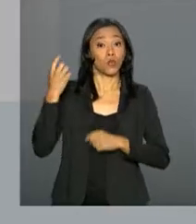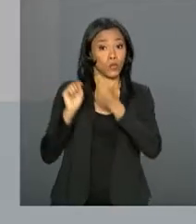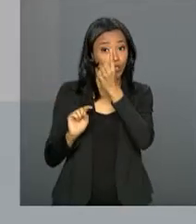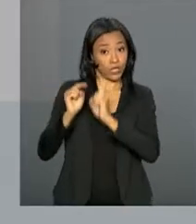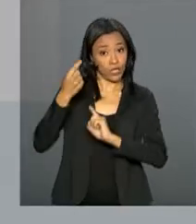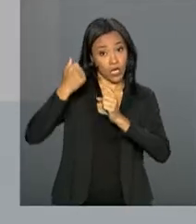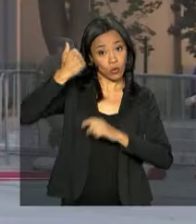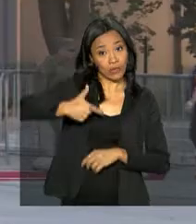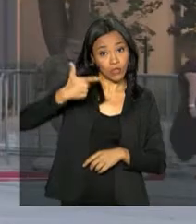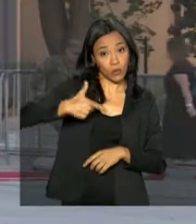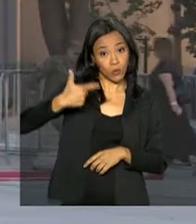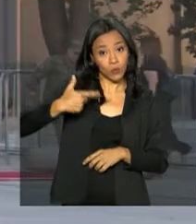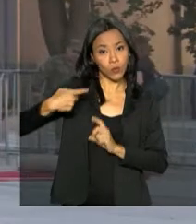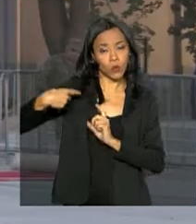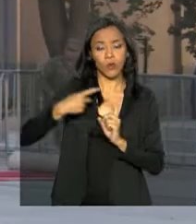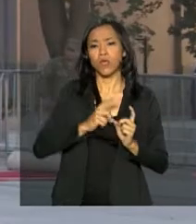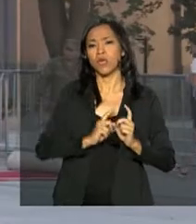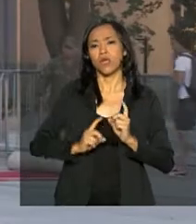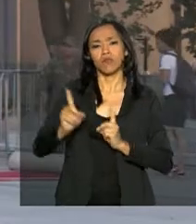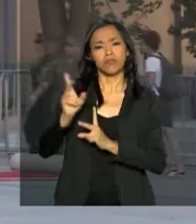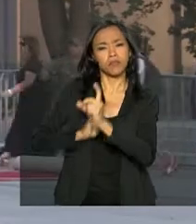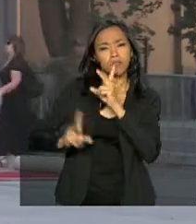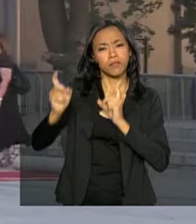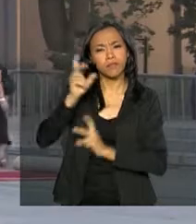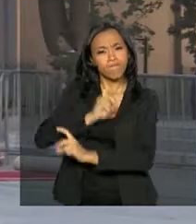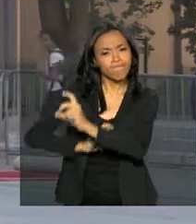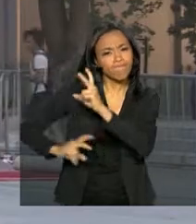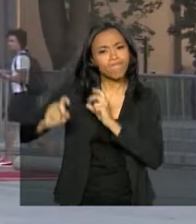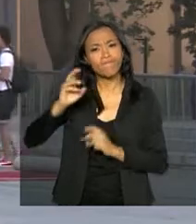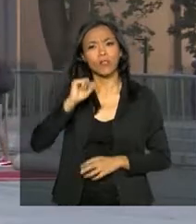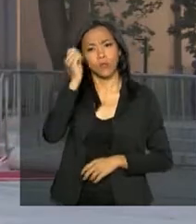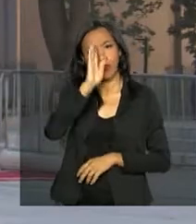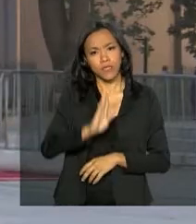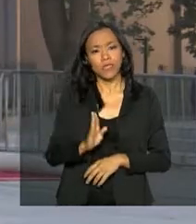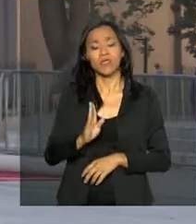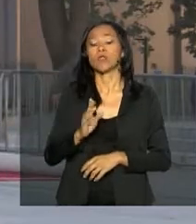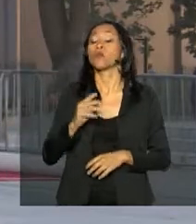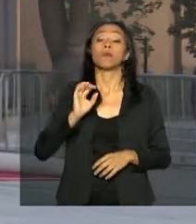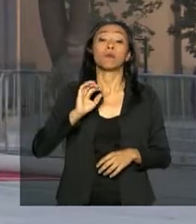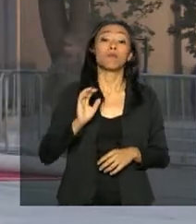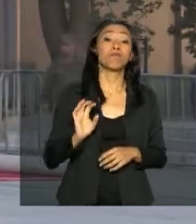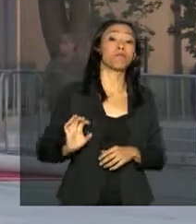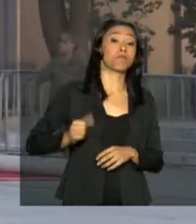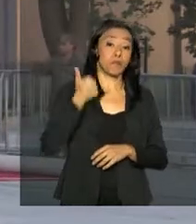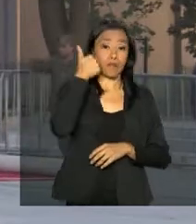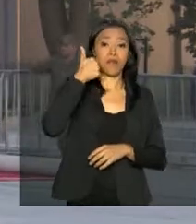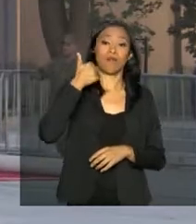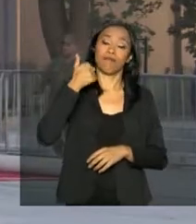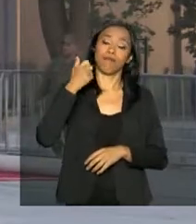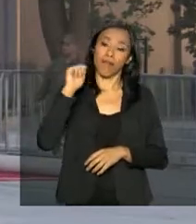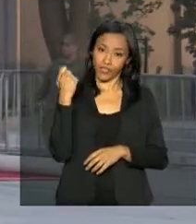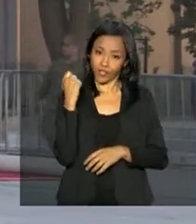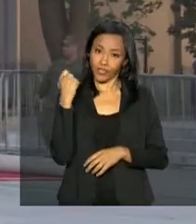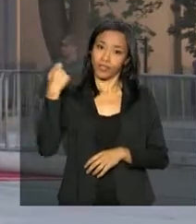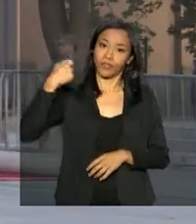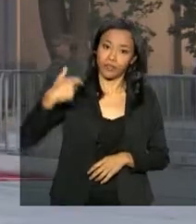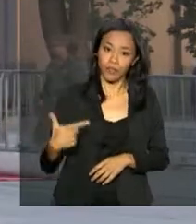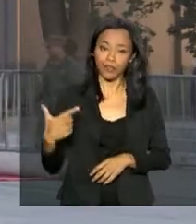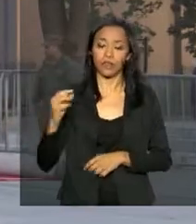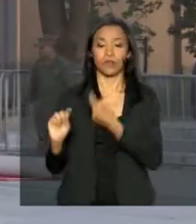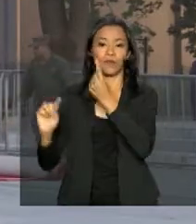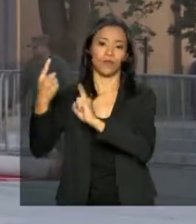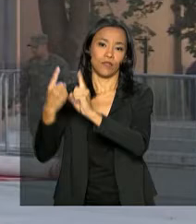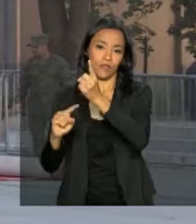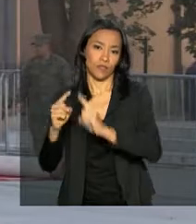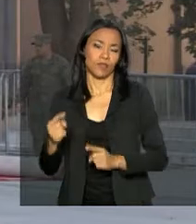parceiro comercial do brasil na américa do sul atrás somente da argentina no ano passado as